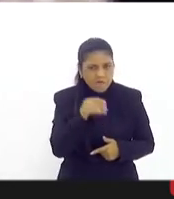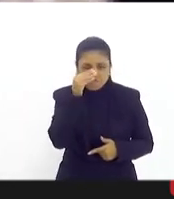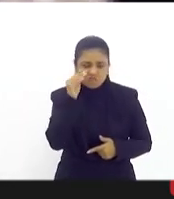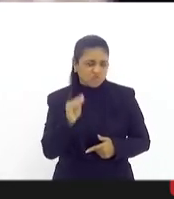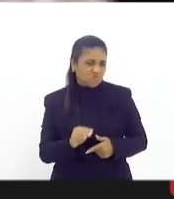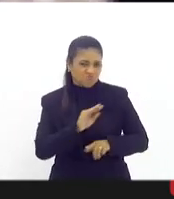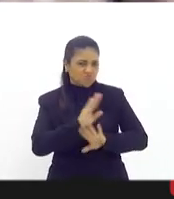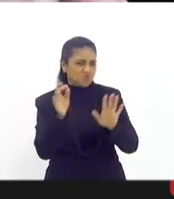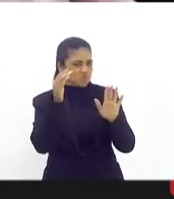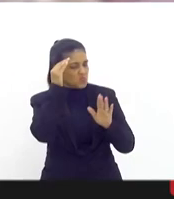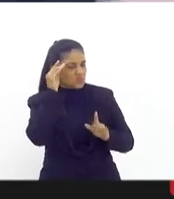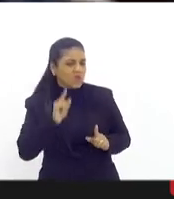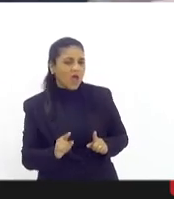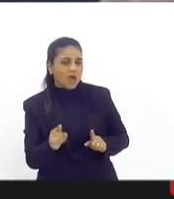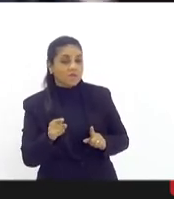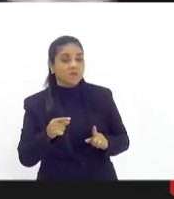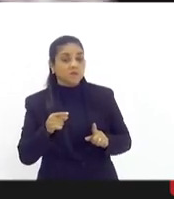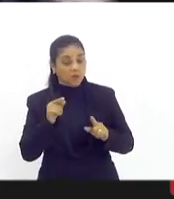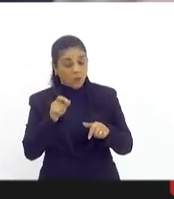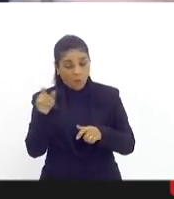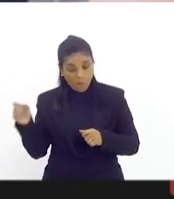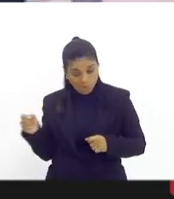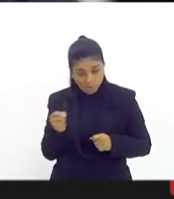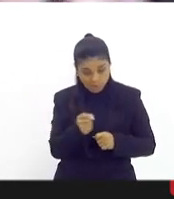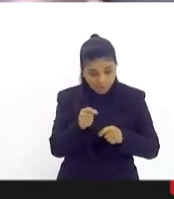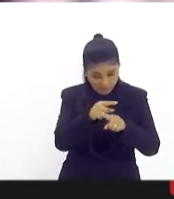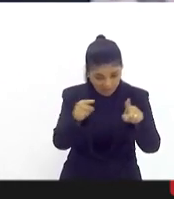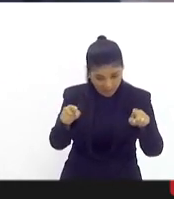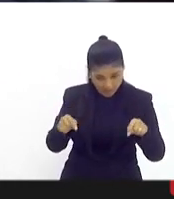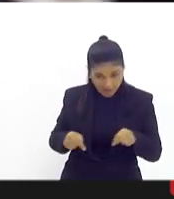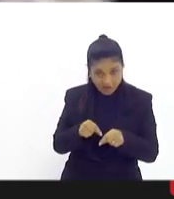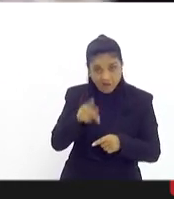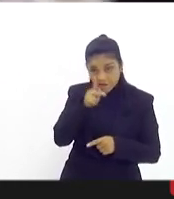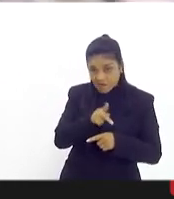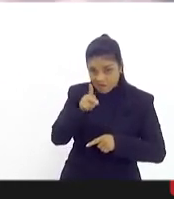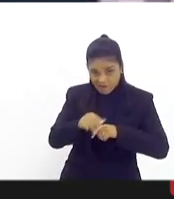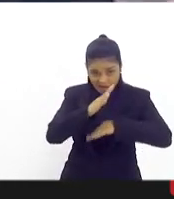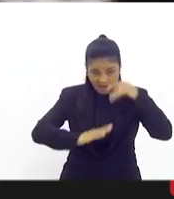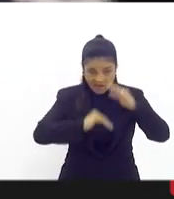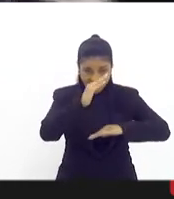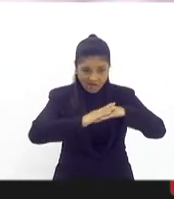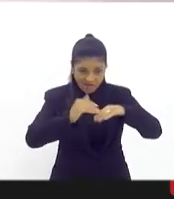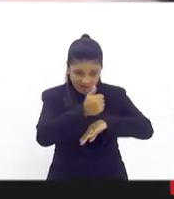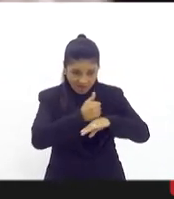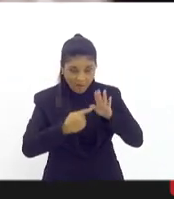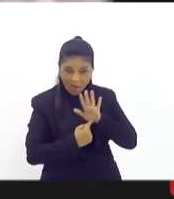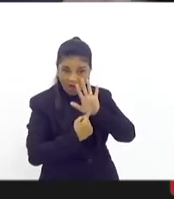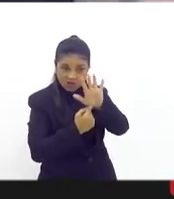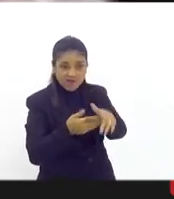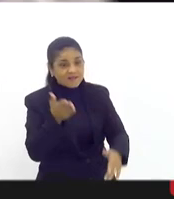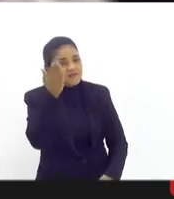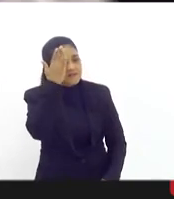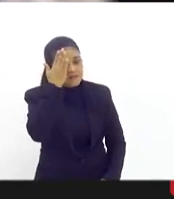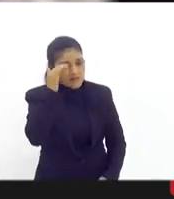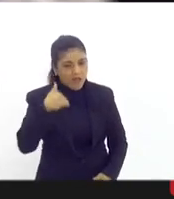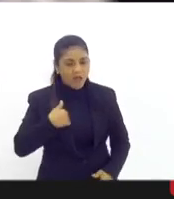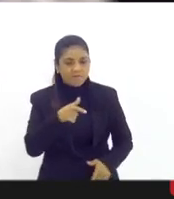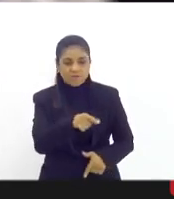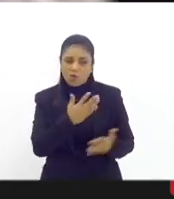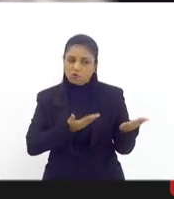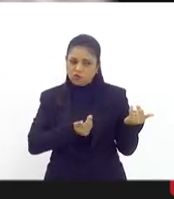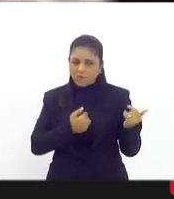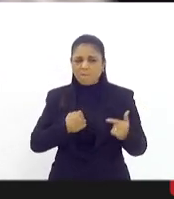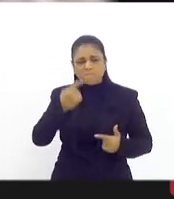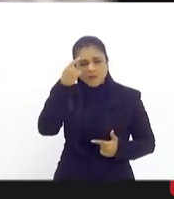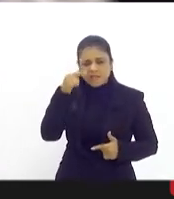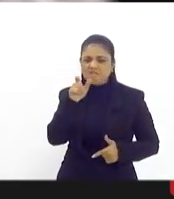sobre o tema. Que ele saiba mostrar para aquele moleque que é aquela fase da idade que a gente acha que sabe tudo, que a gente acha que a gente é muito brabo, muito inteligente.